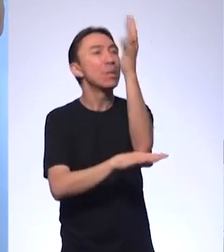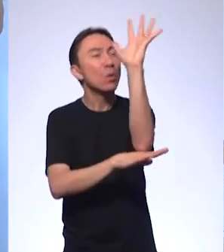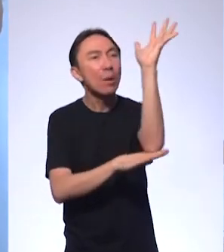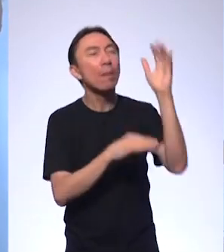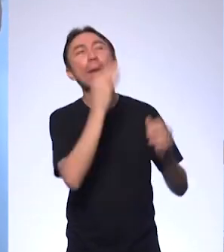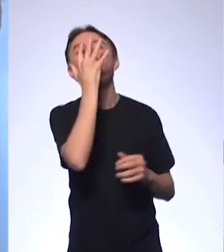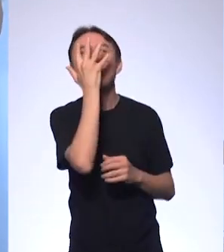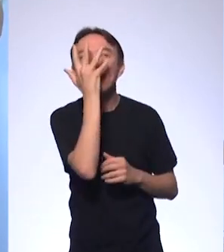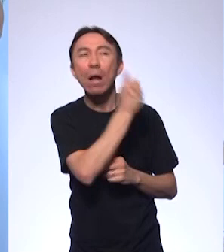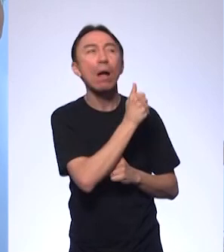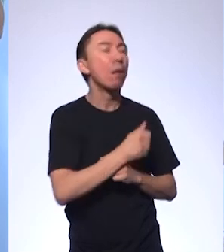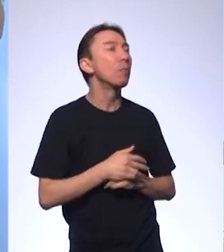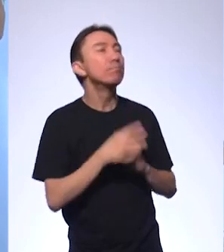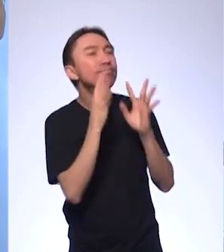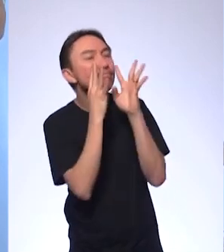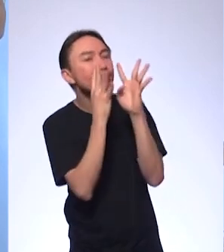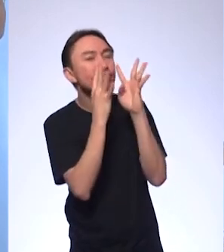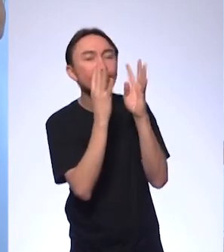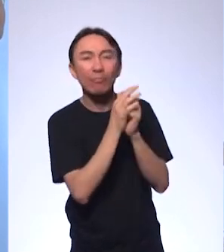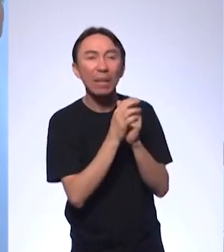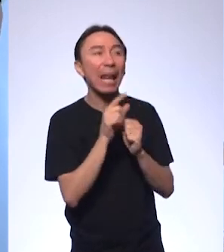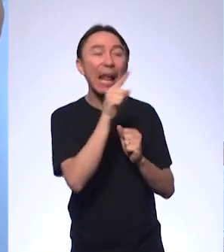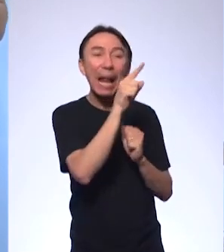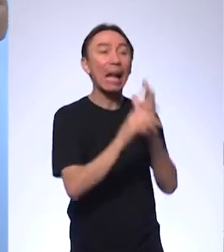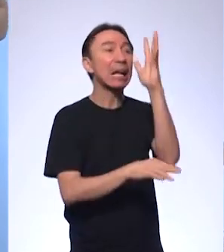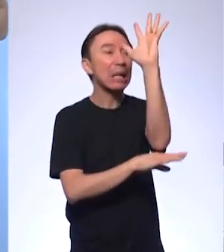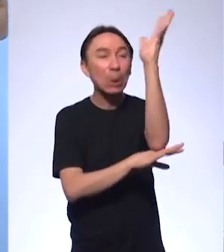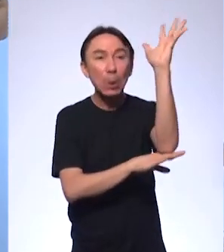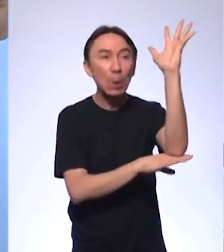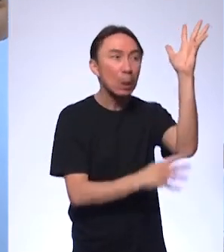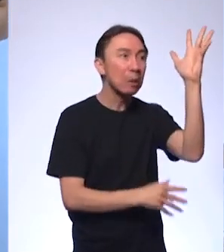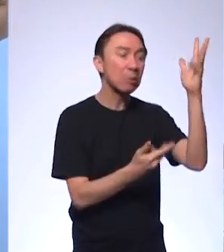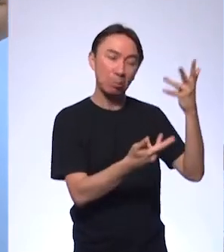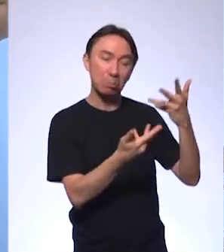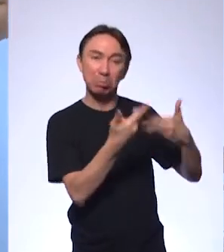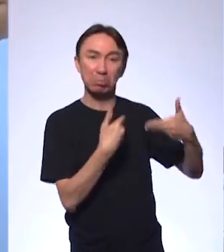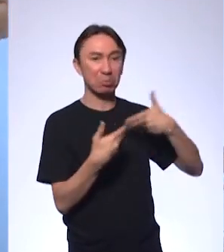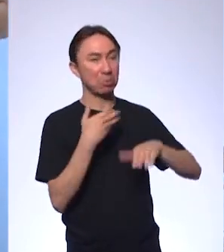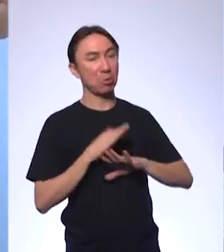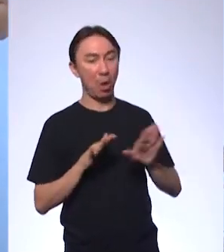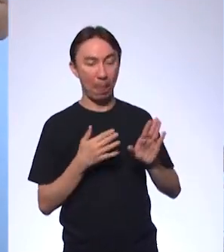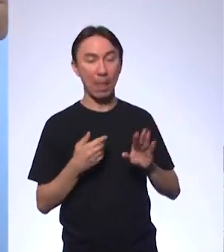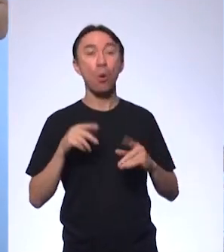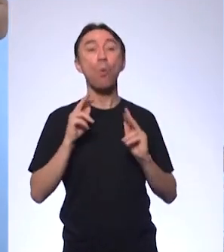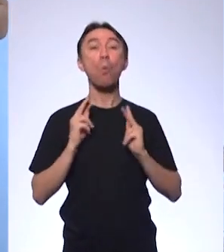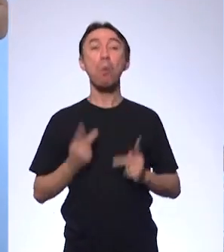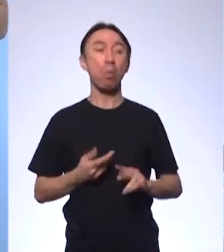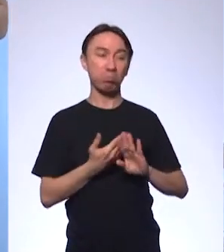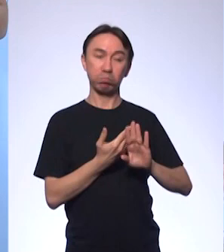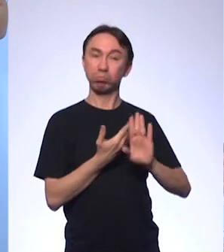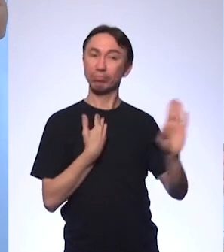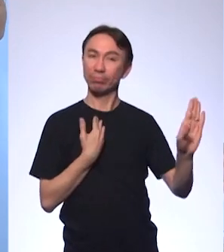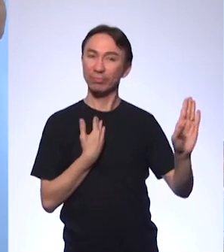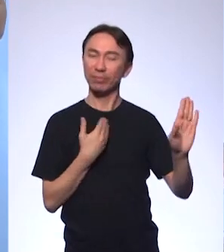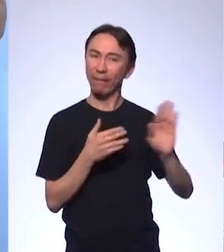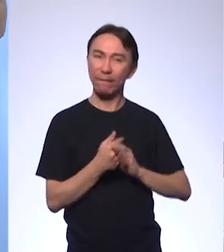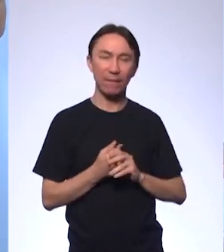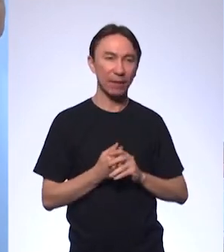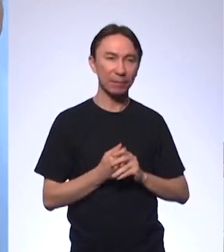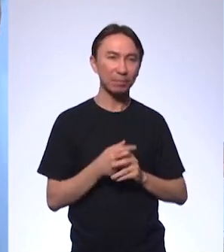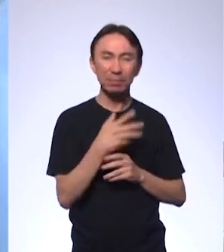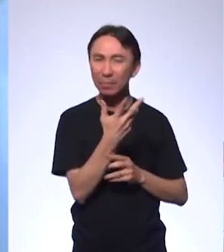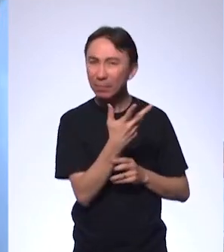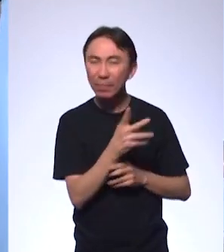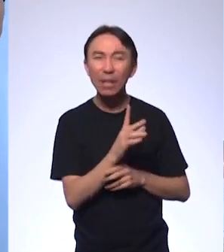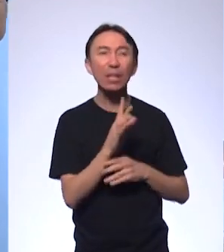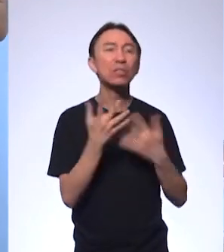A natureza em função do ser humano, né? Enxergando o ser humano fora disso. Não utilizando os recursos, né? Só com